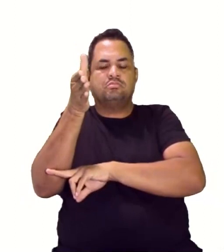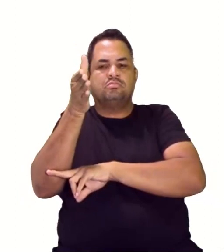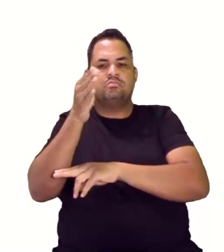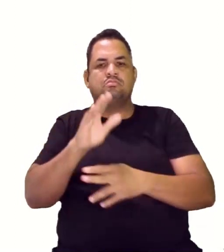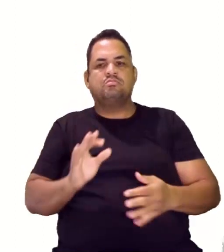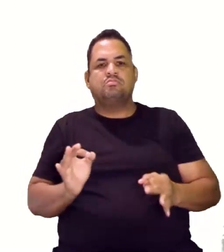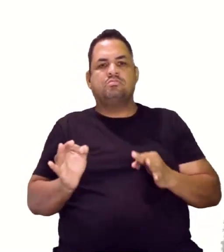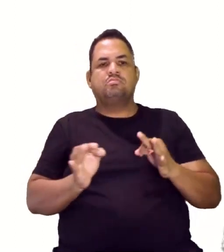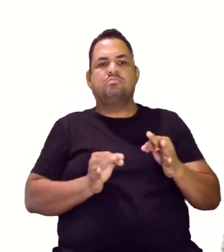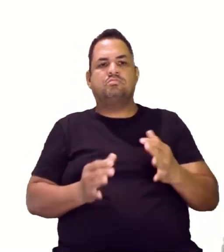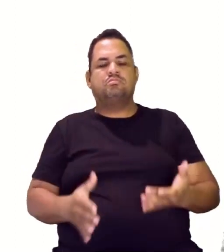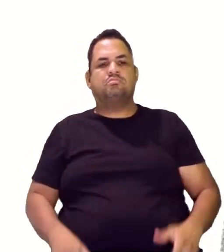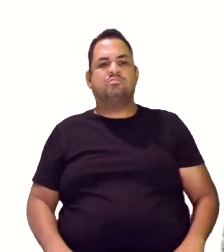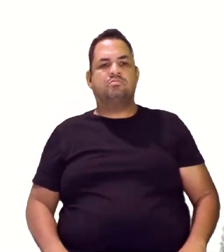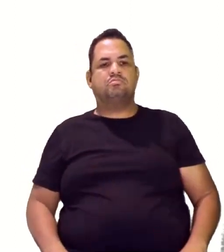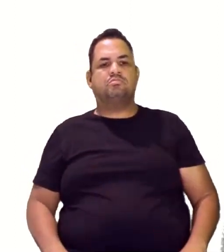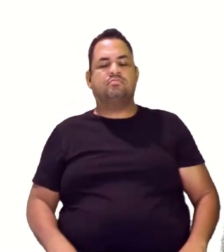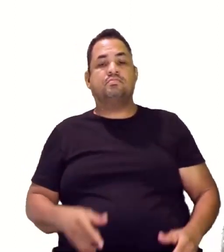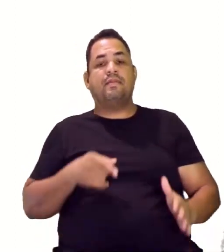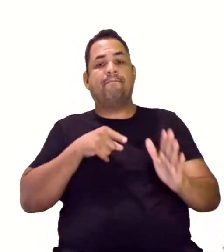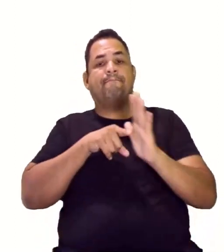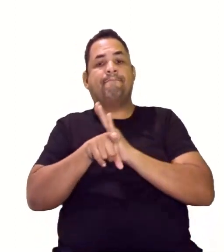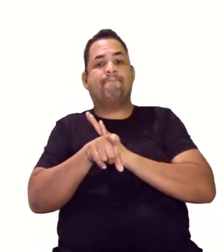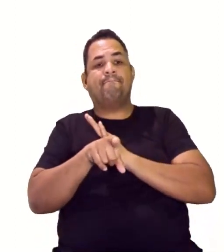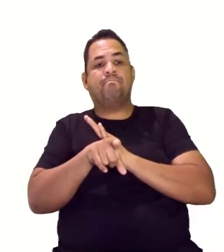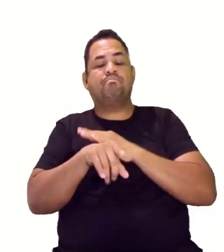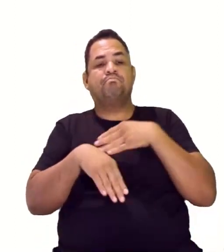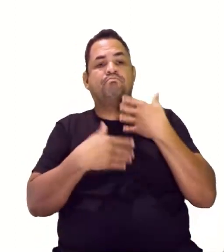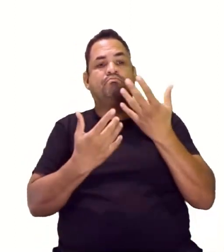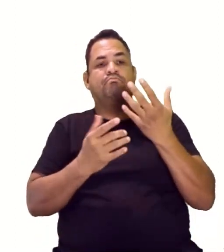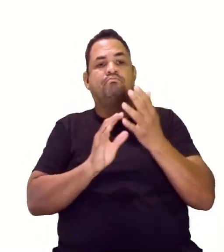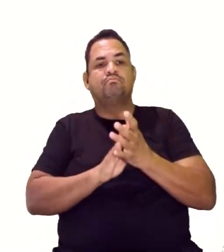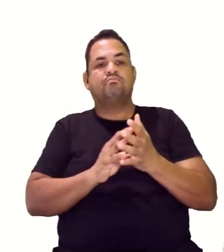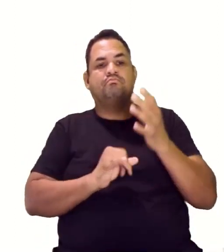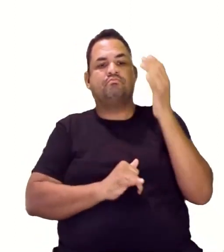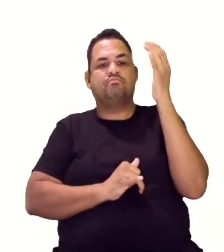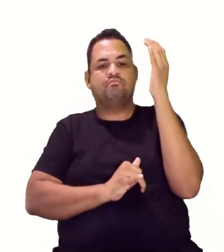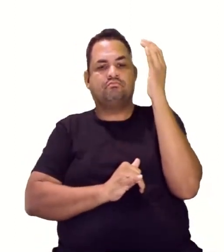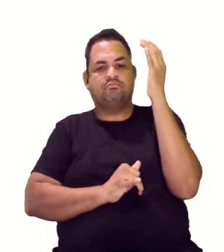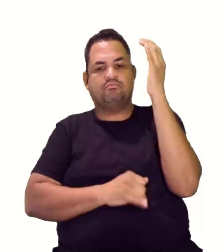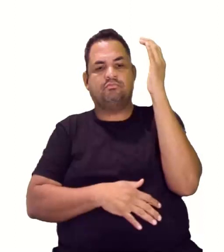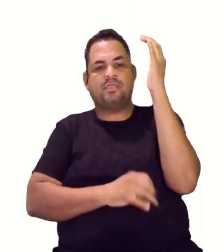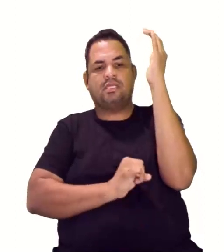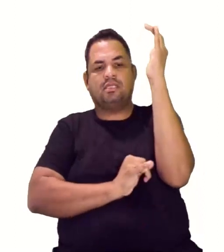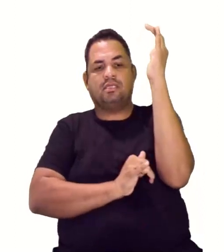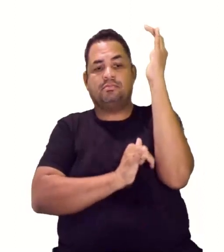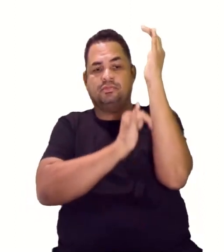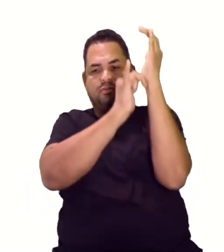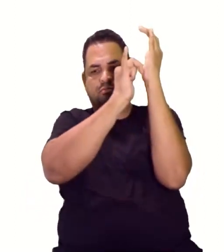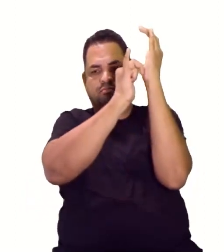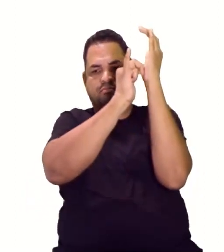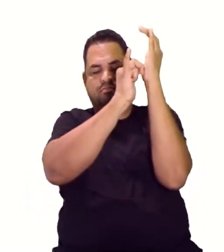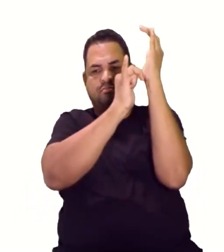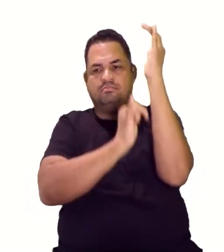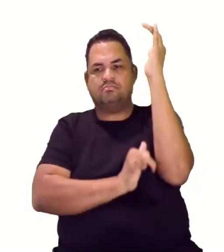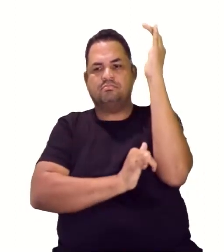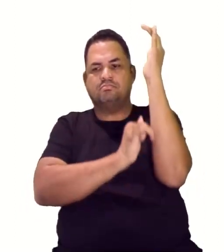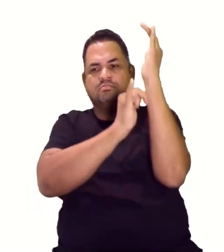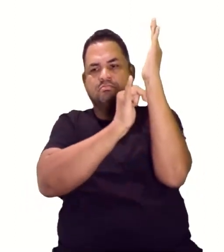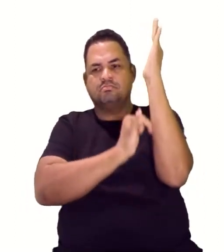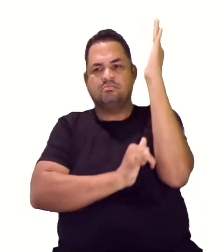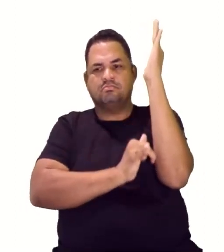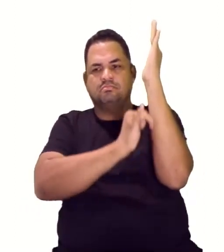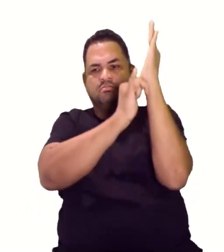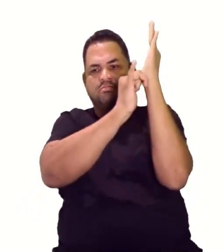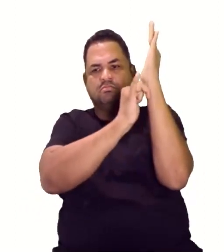em ordenada, ele está falando no valor de Y. Tanto que aqui não tem nem